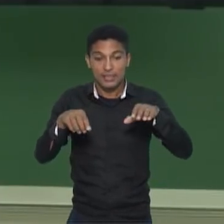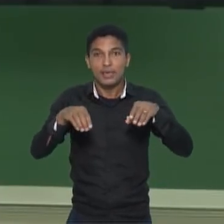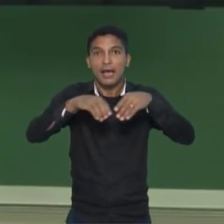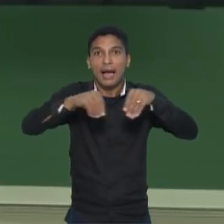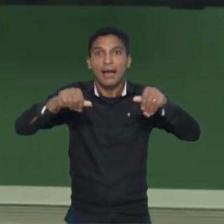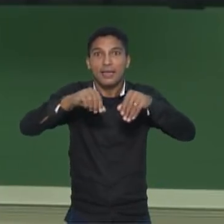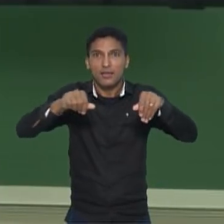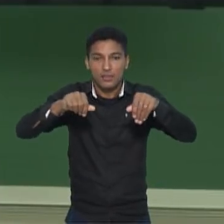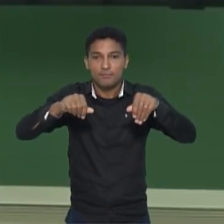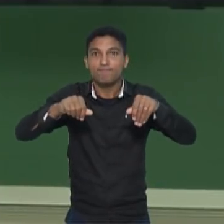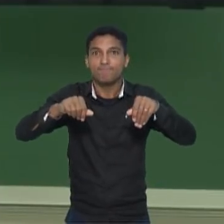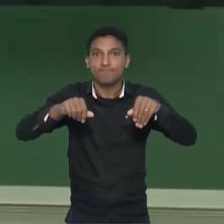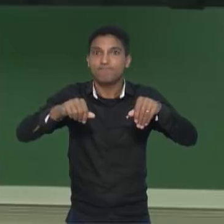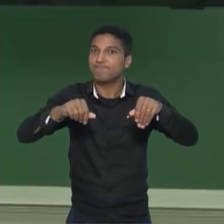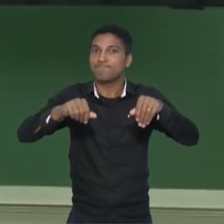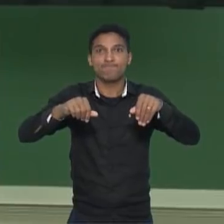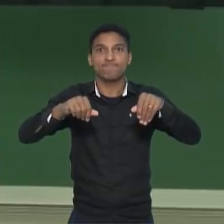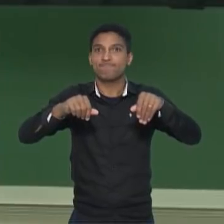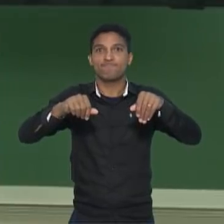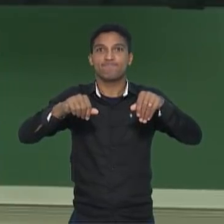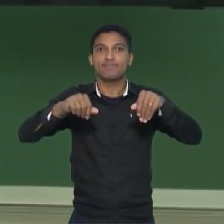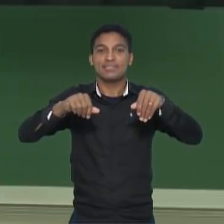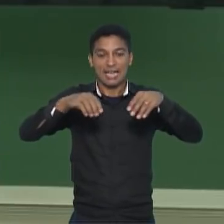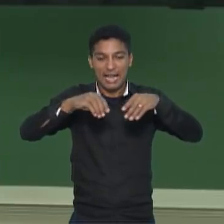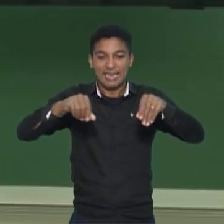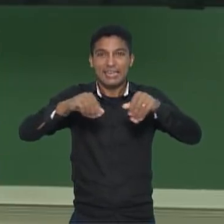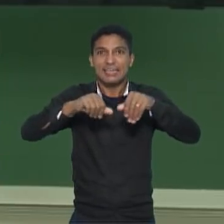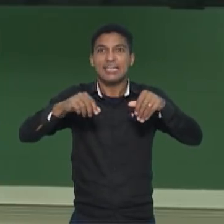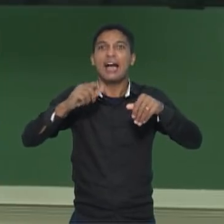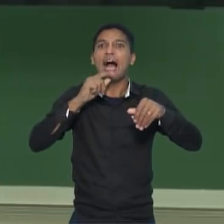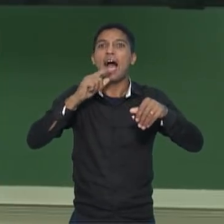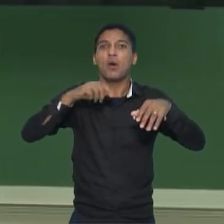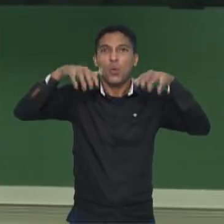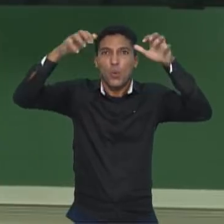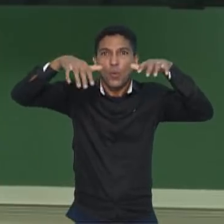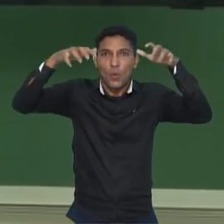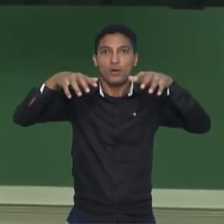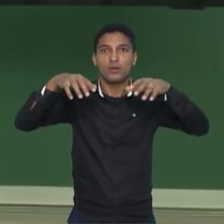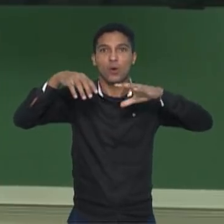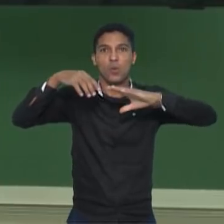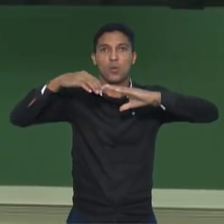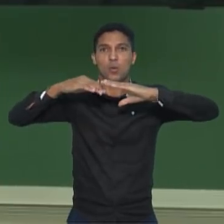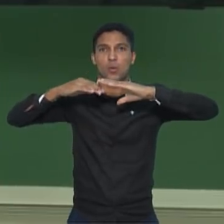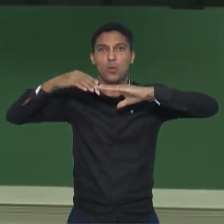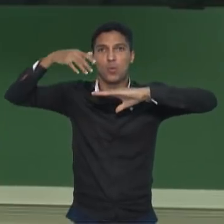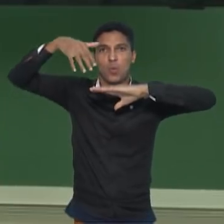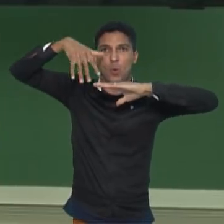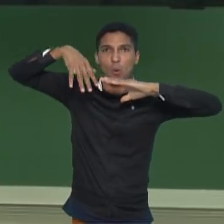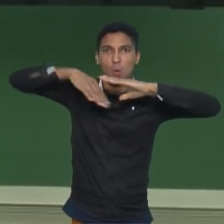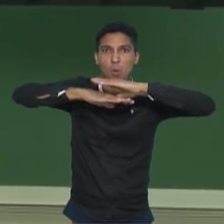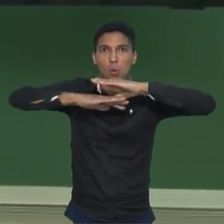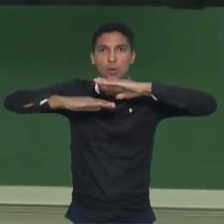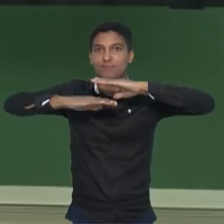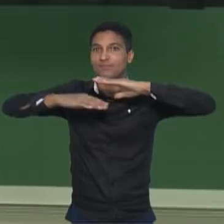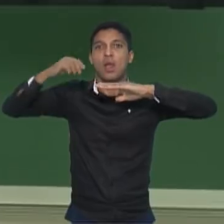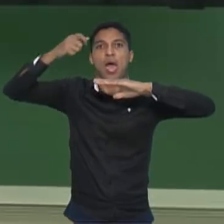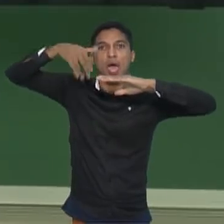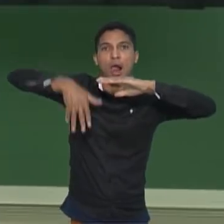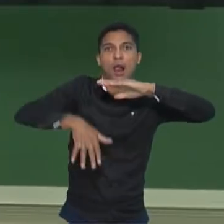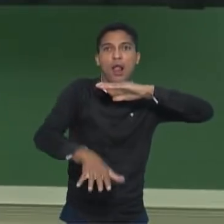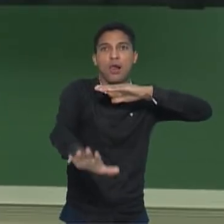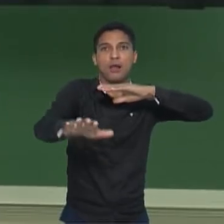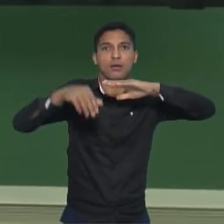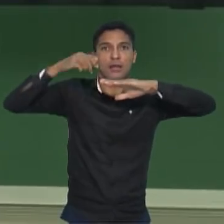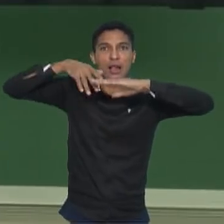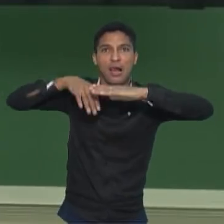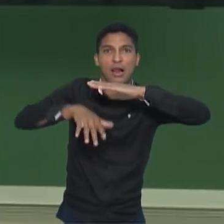no solo, ela já desaparece da superfície. Então, se o solo não mantém essa água, a planta vai ter dificuldade